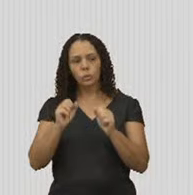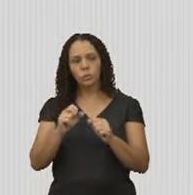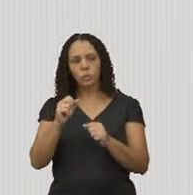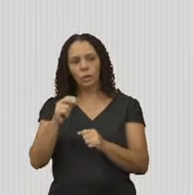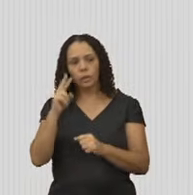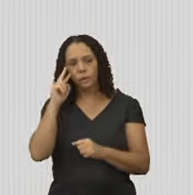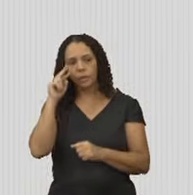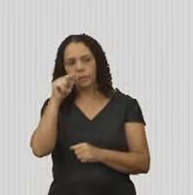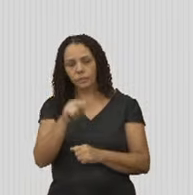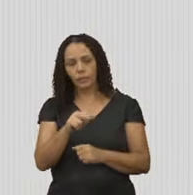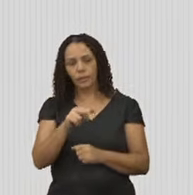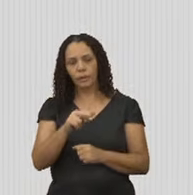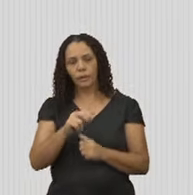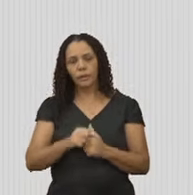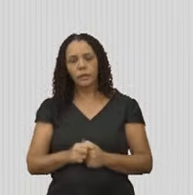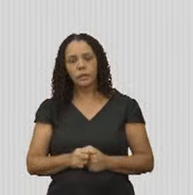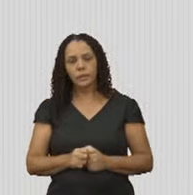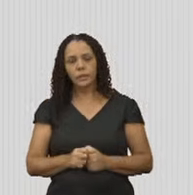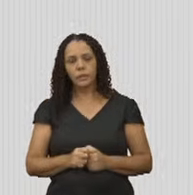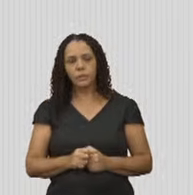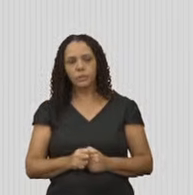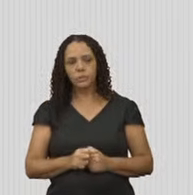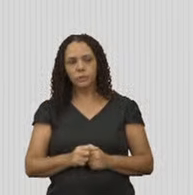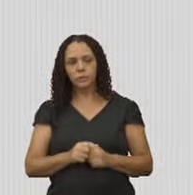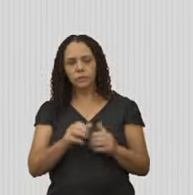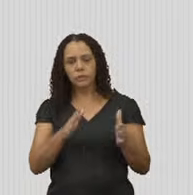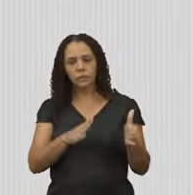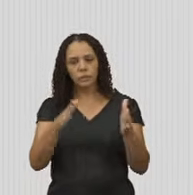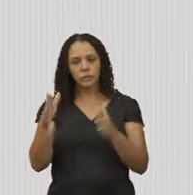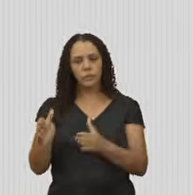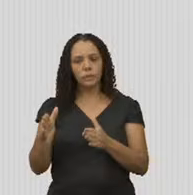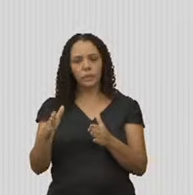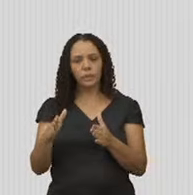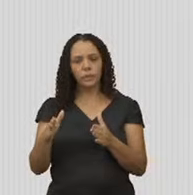obra. E ao lado, se eu não me engano, é lá